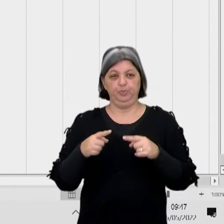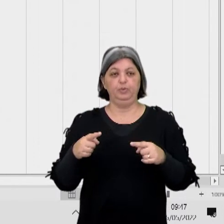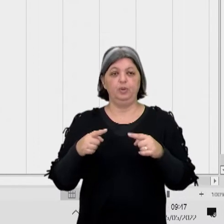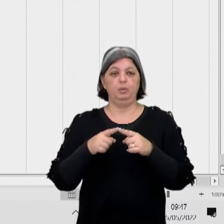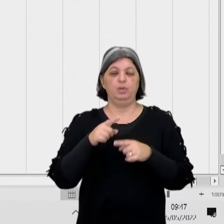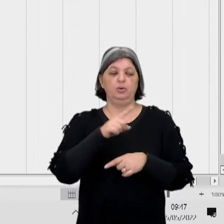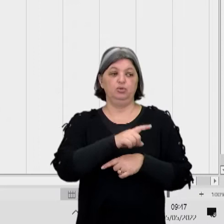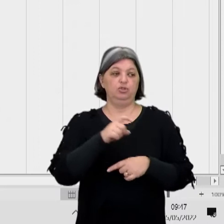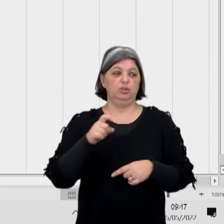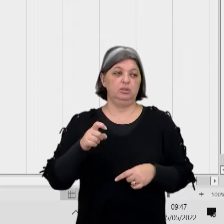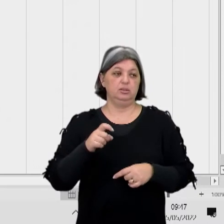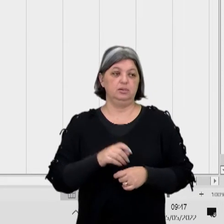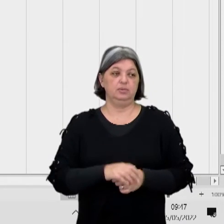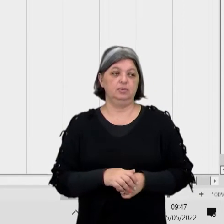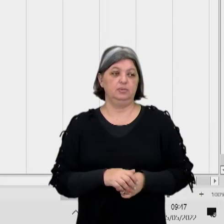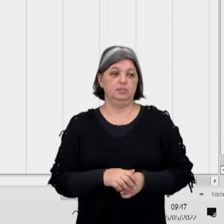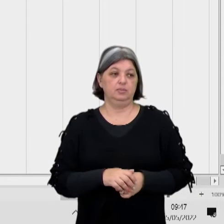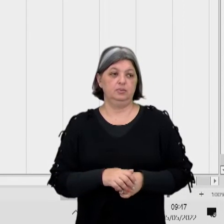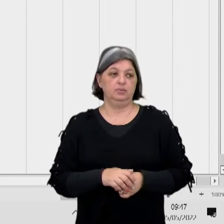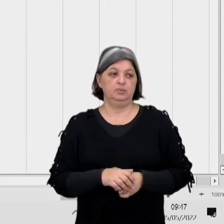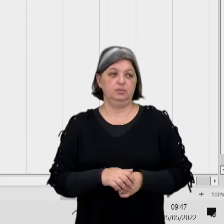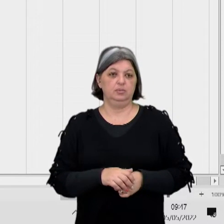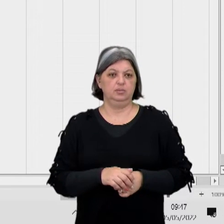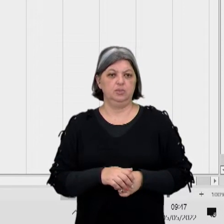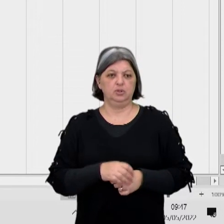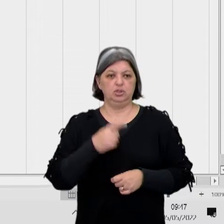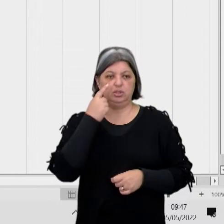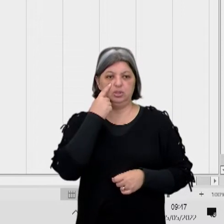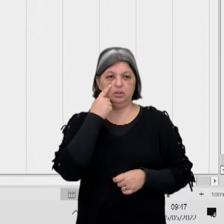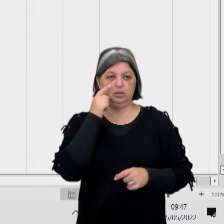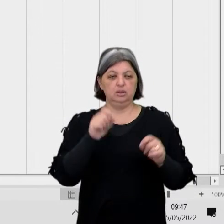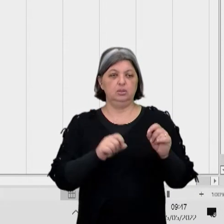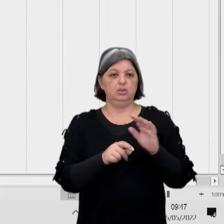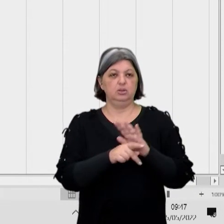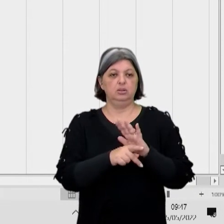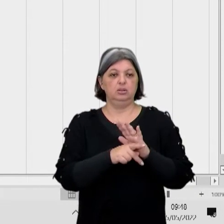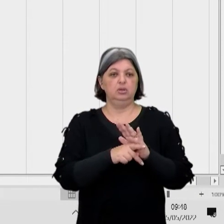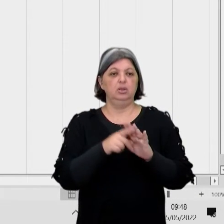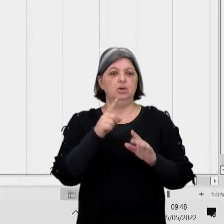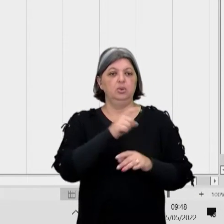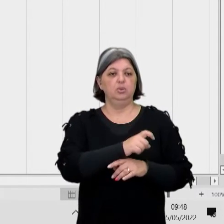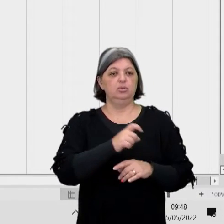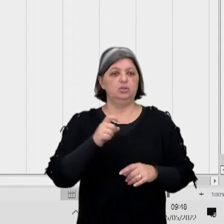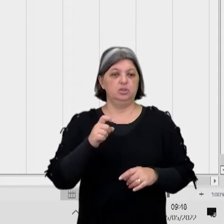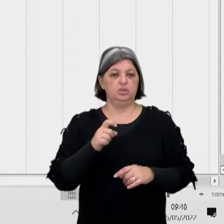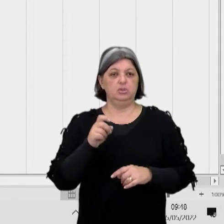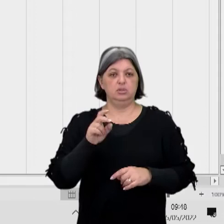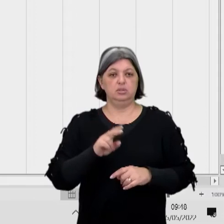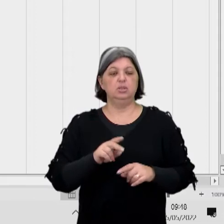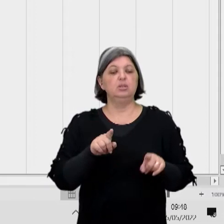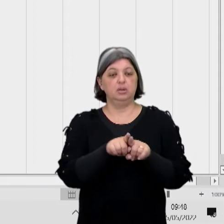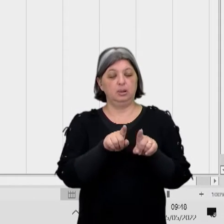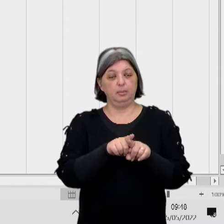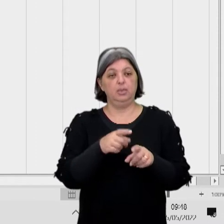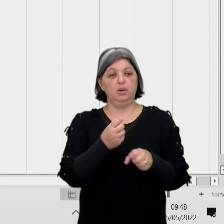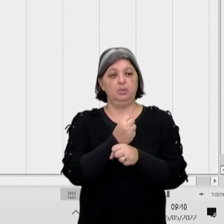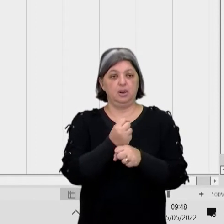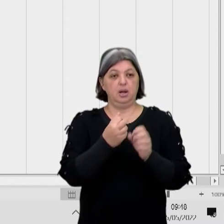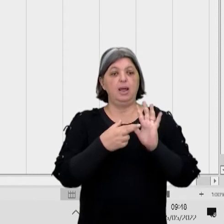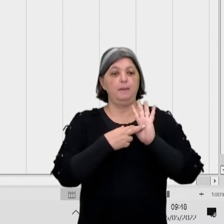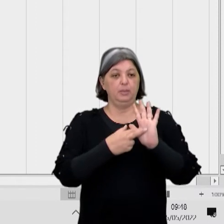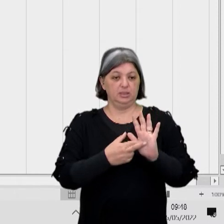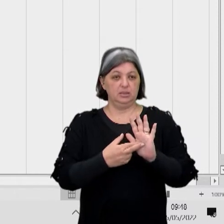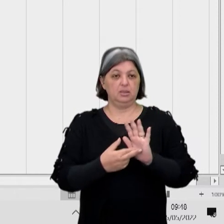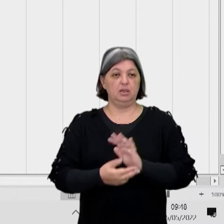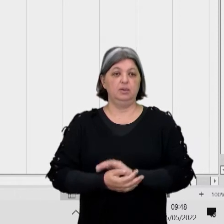tá ok? E aqui temos os valores, né, a coluna associada ao Y. X aqui, os anos em questão, e o Y aqui, a